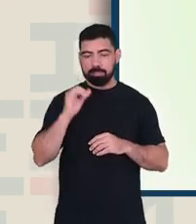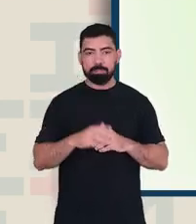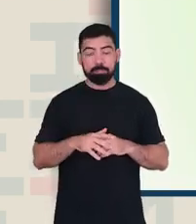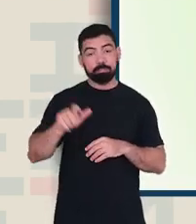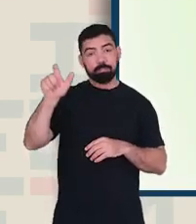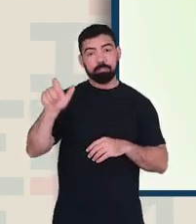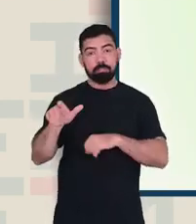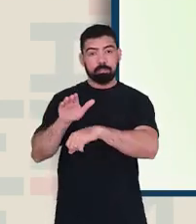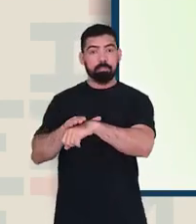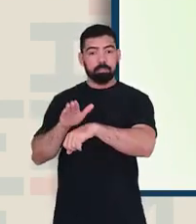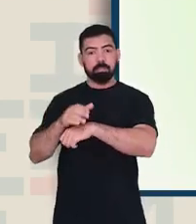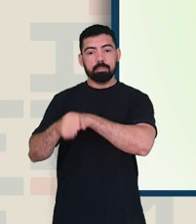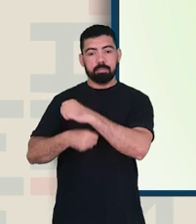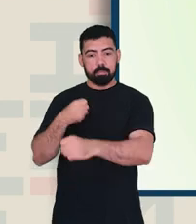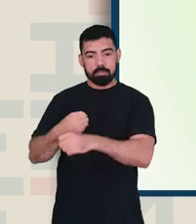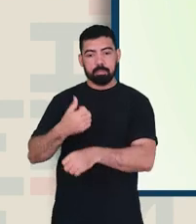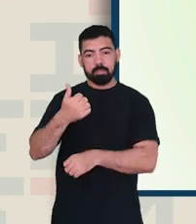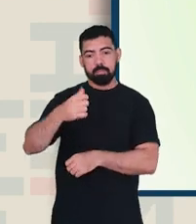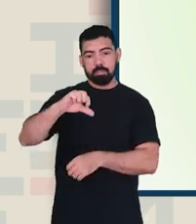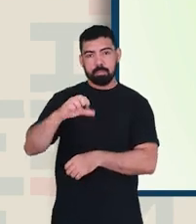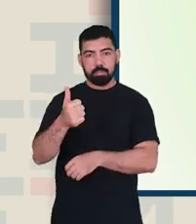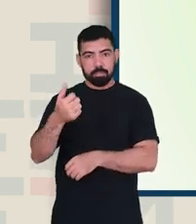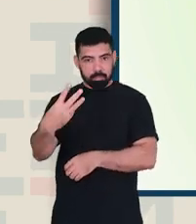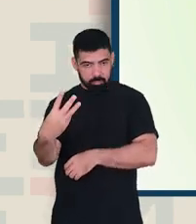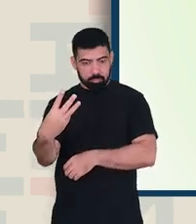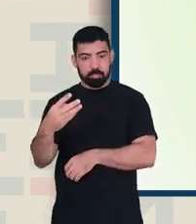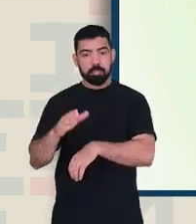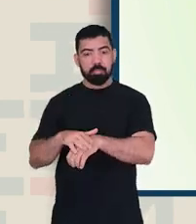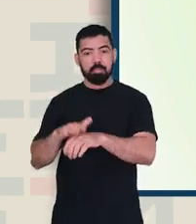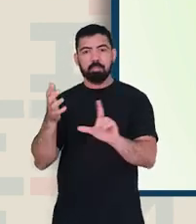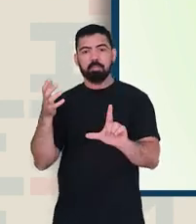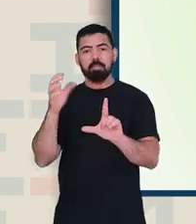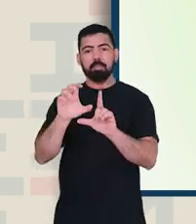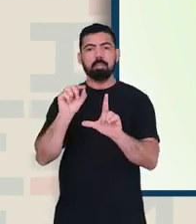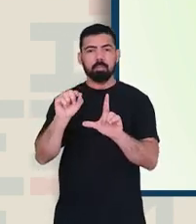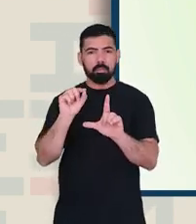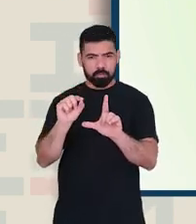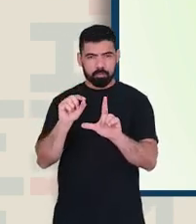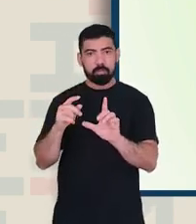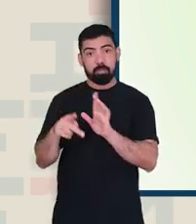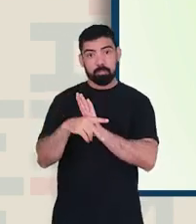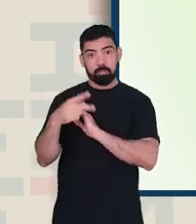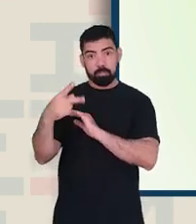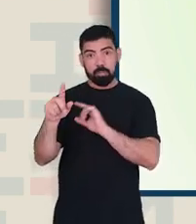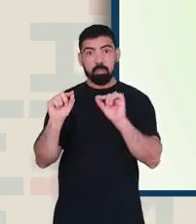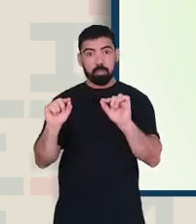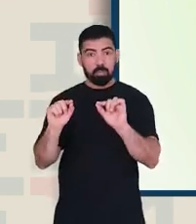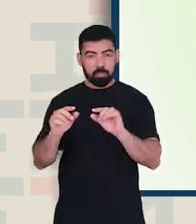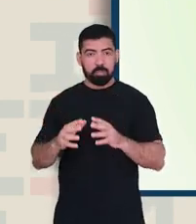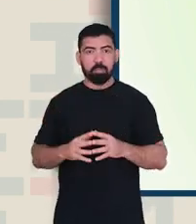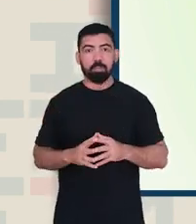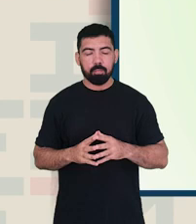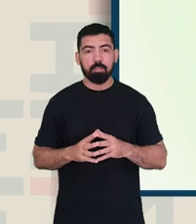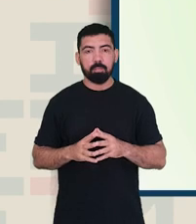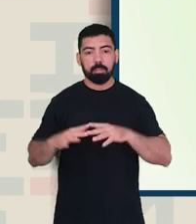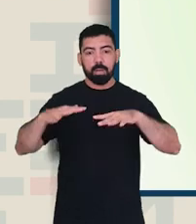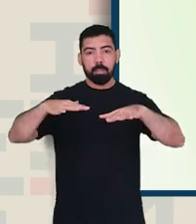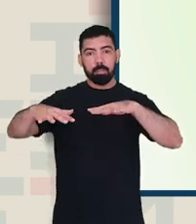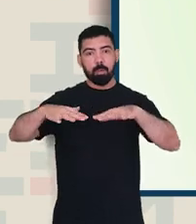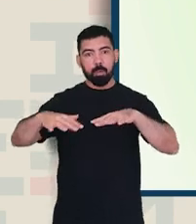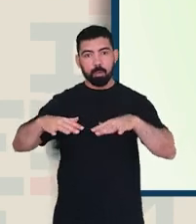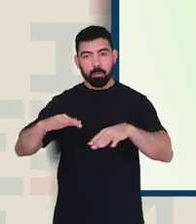que lá em 1913 publica, dentro do